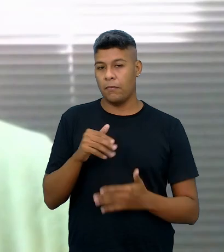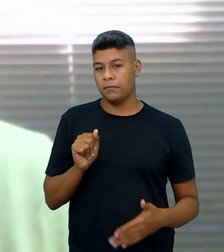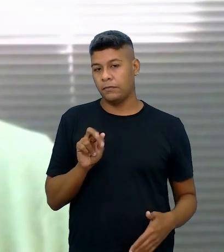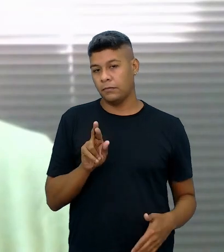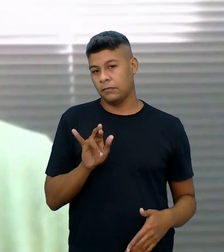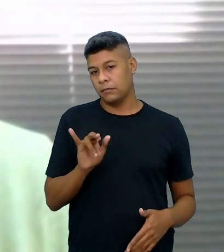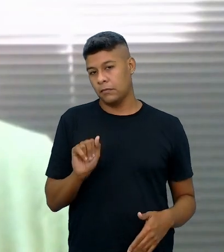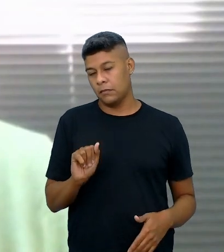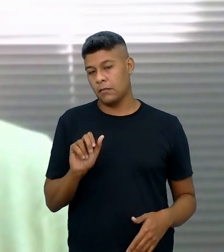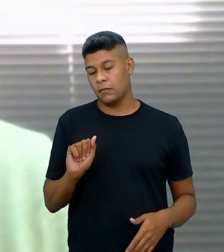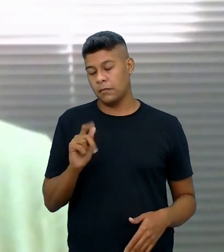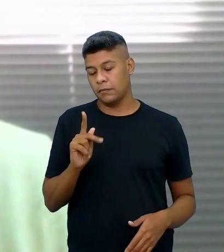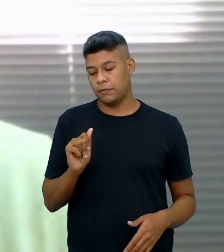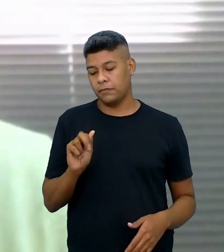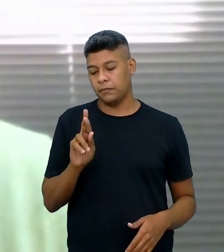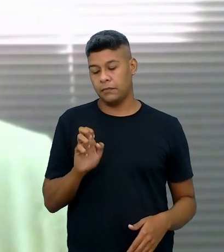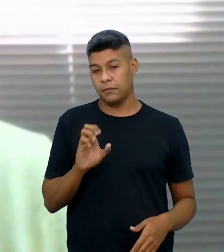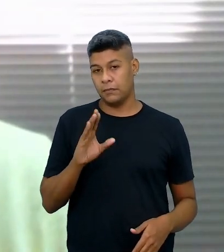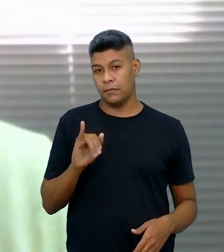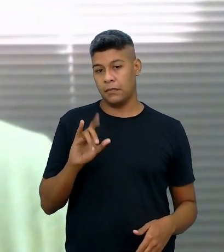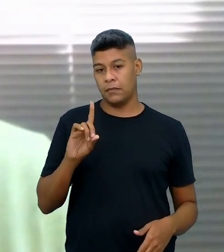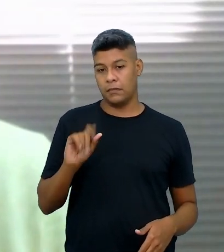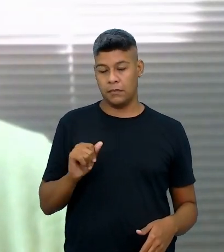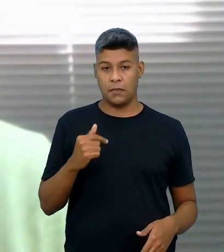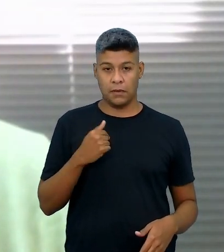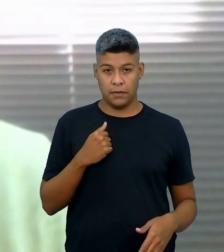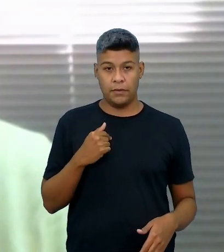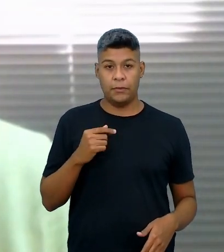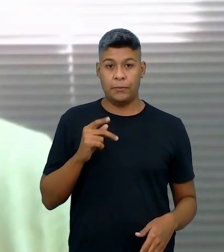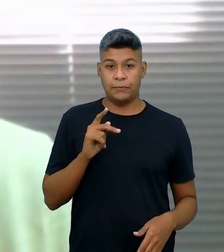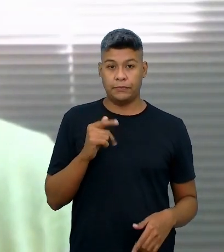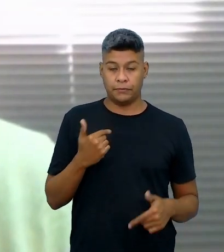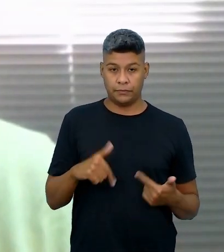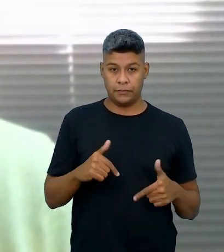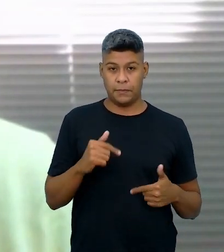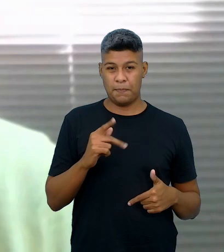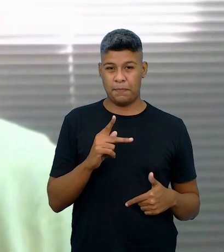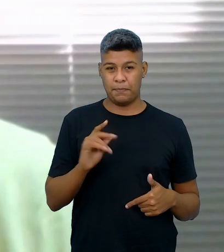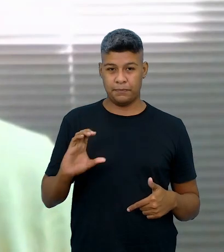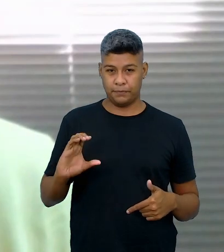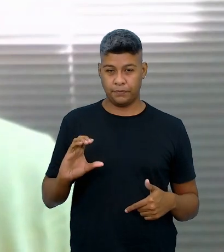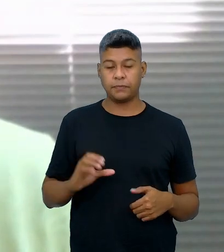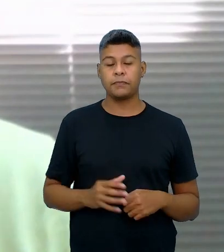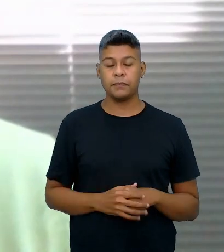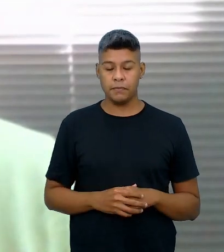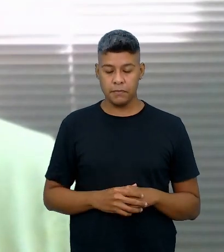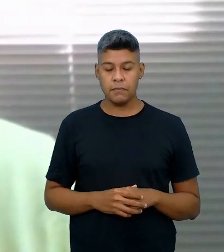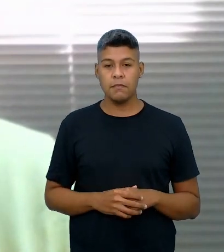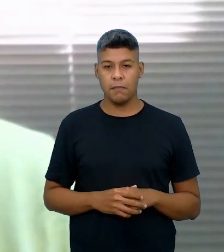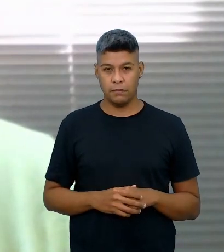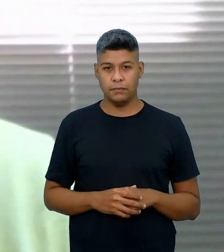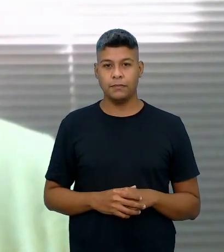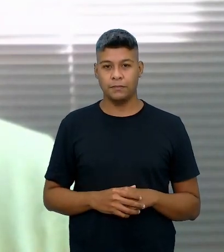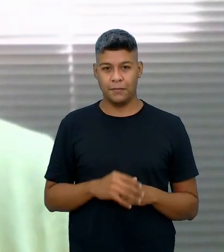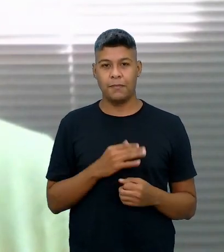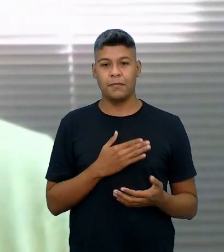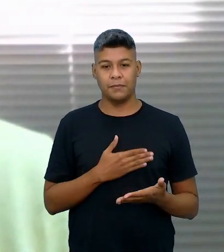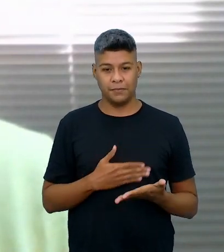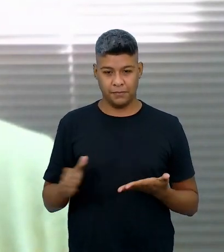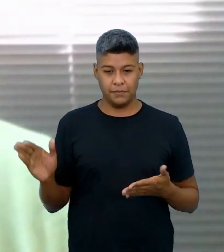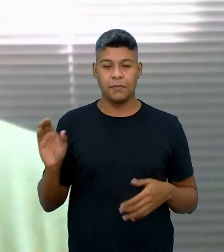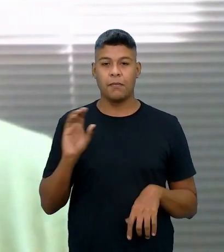Galharini. Lá desempenho a função de PC. E neste momento eu iniciarei